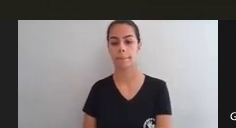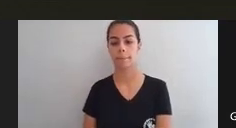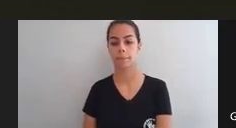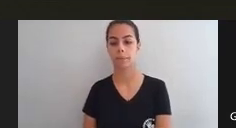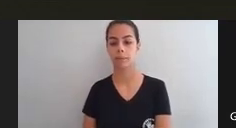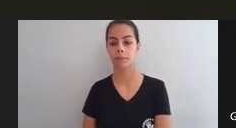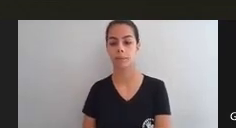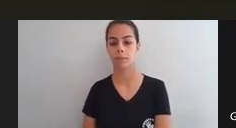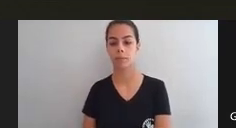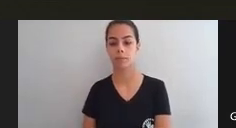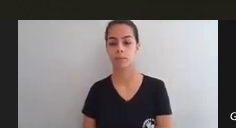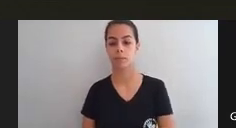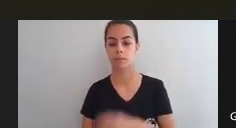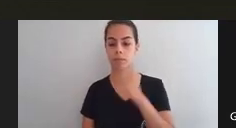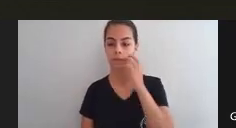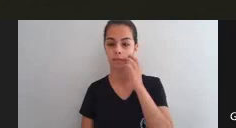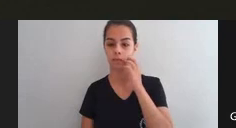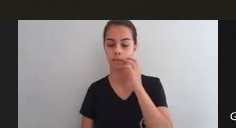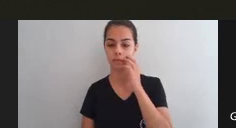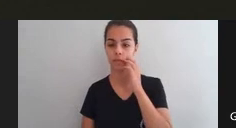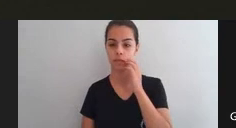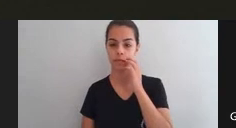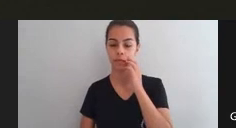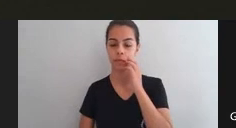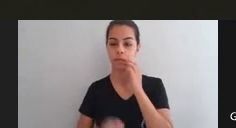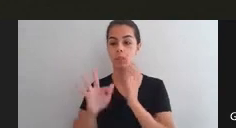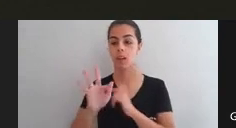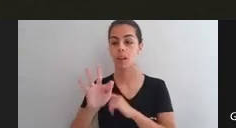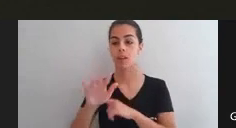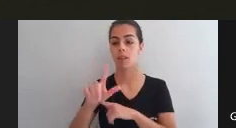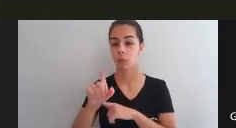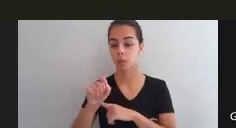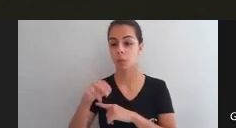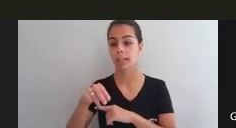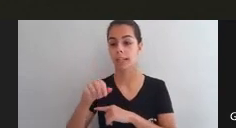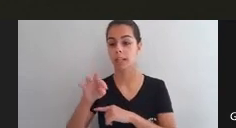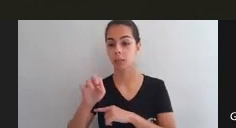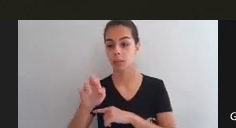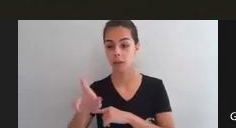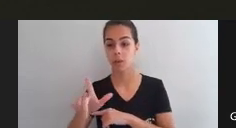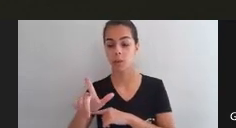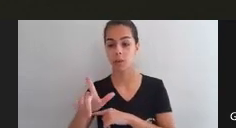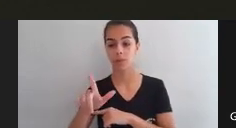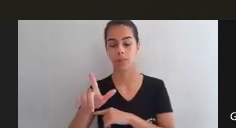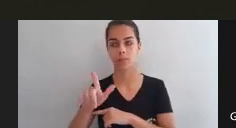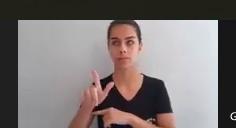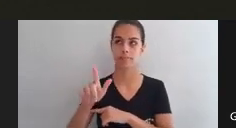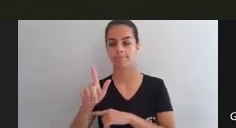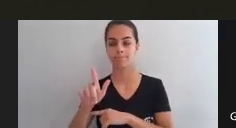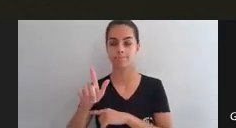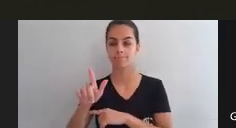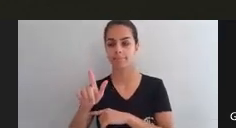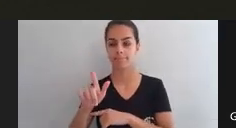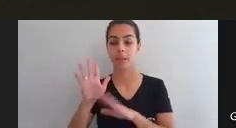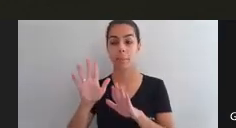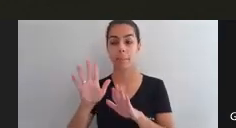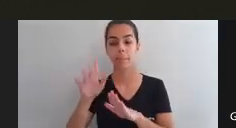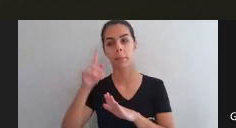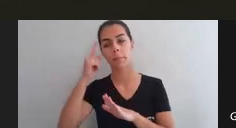li assim e eu pensei, meu Deus, não faz sentido. fluxo natural eu até entendo, é uma coisa que fica até meio ambígua. Mas se você